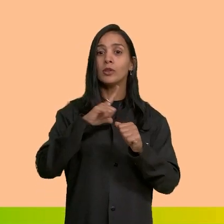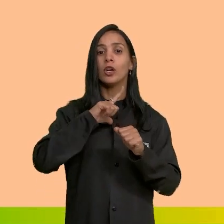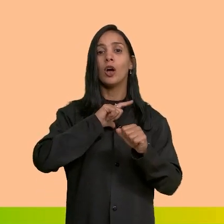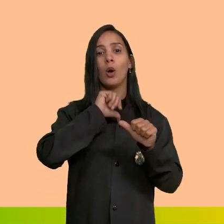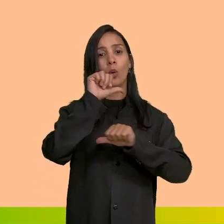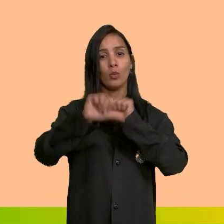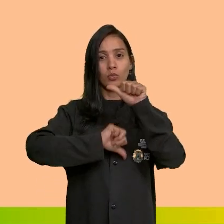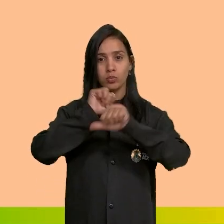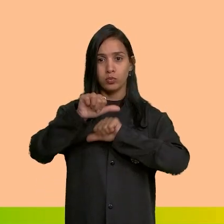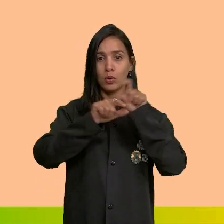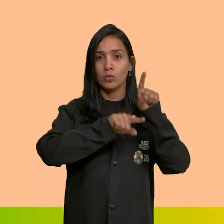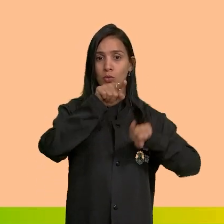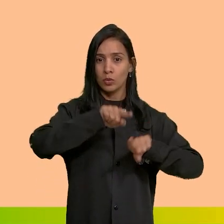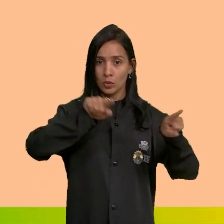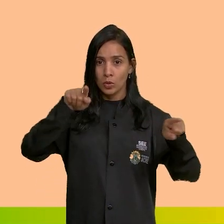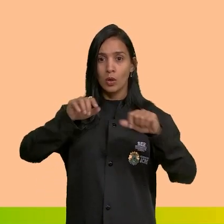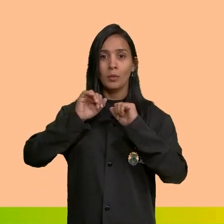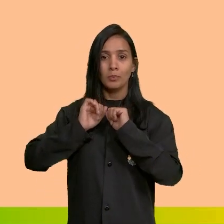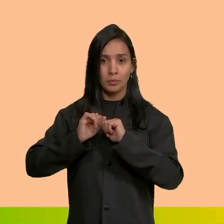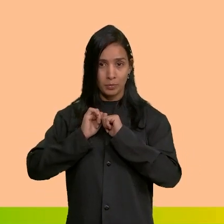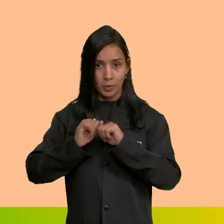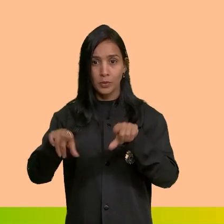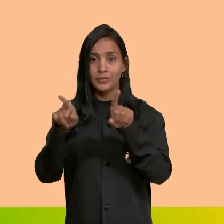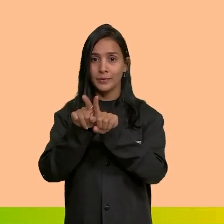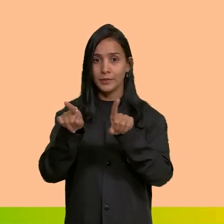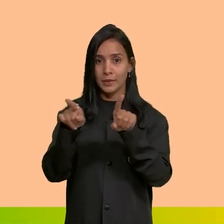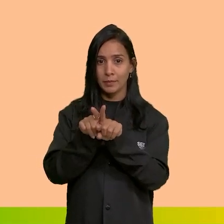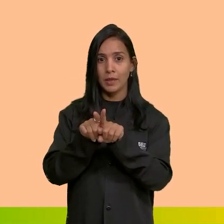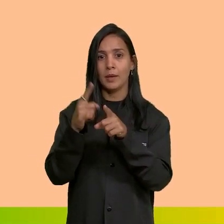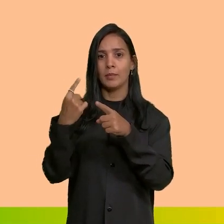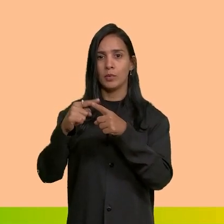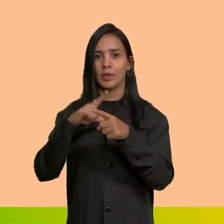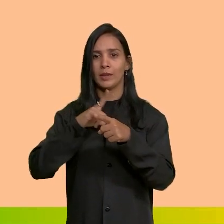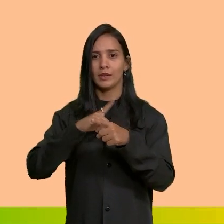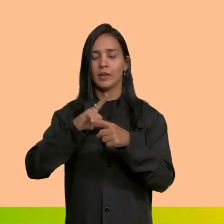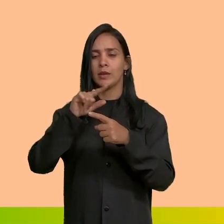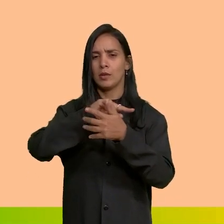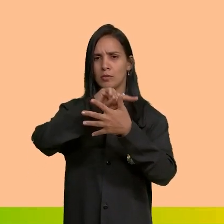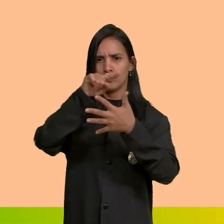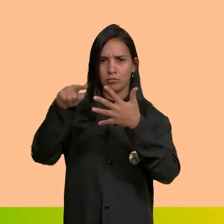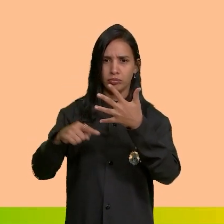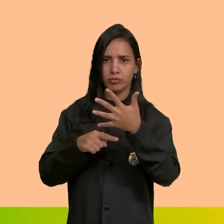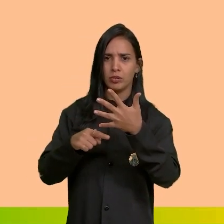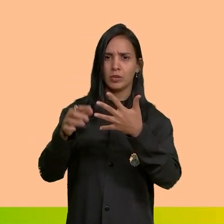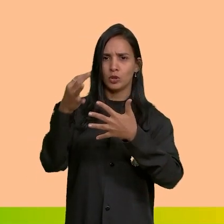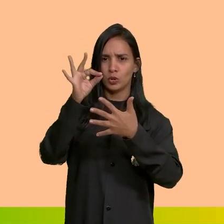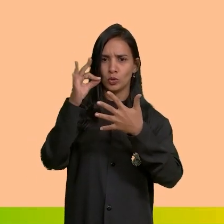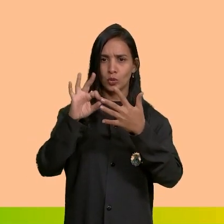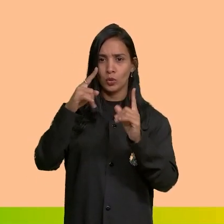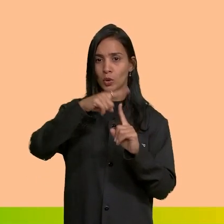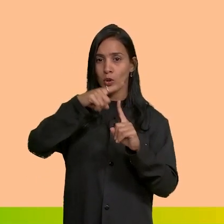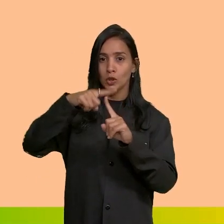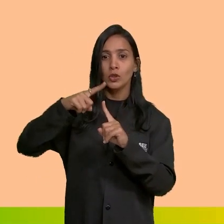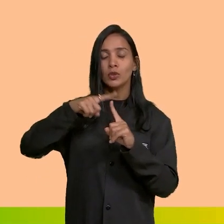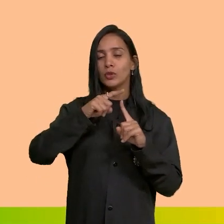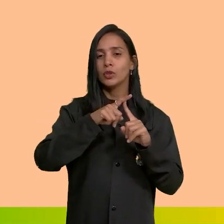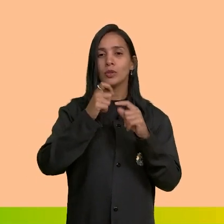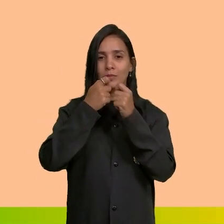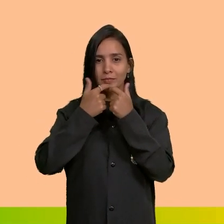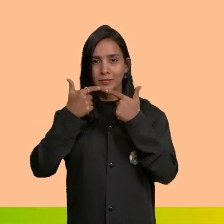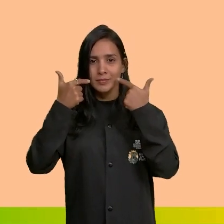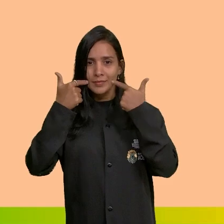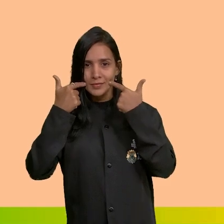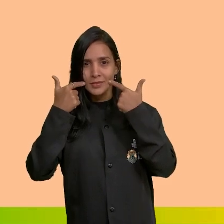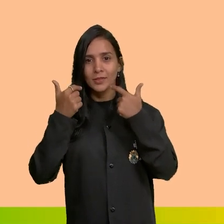amplamente em estilo de tom, desde a comédia de costumes, que satiriza as convenções sociais, até a comédia de